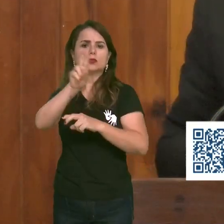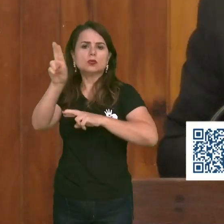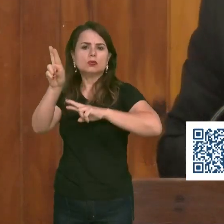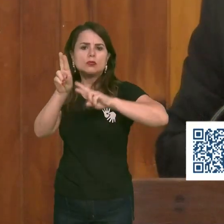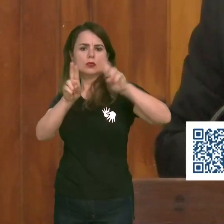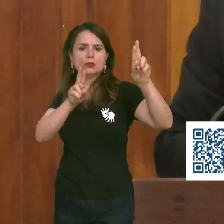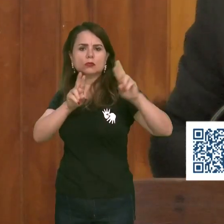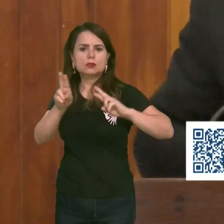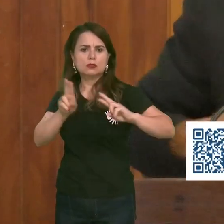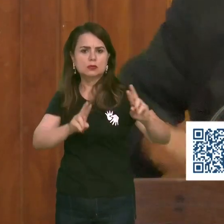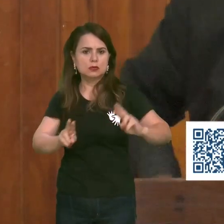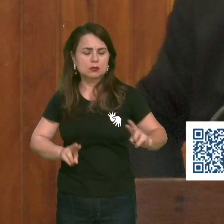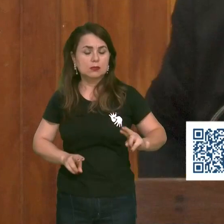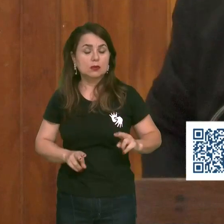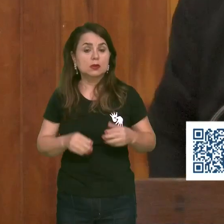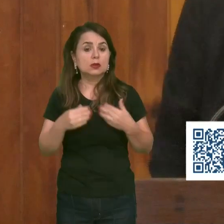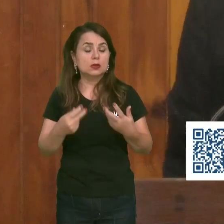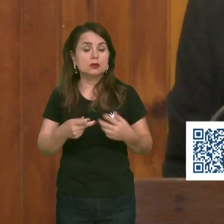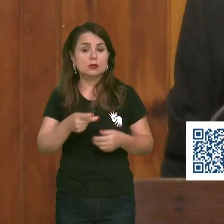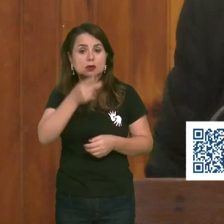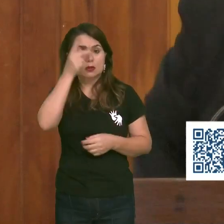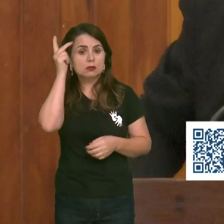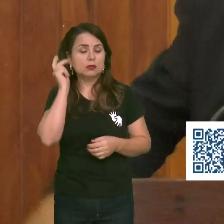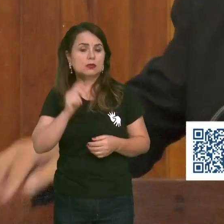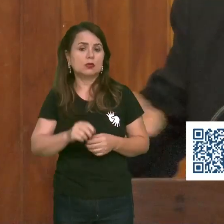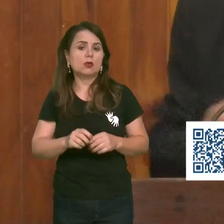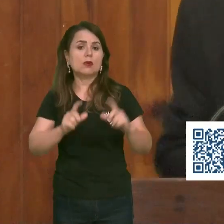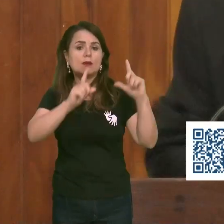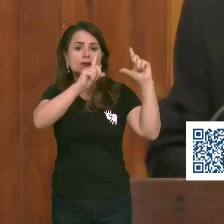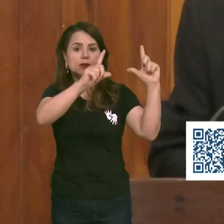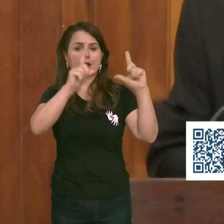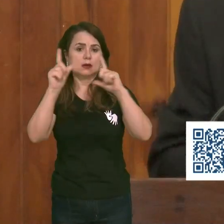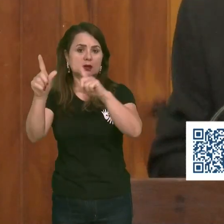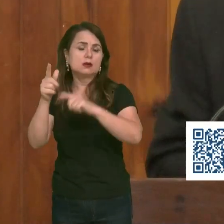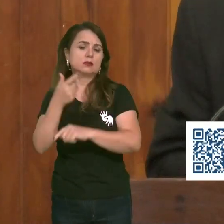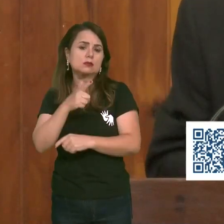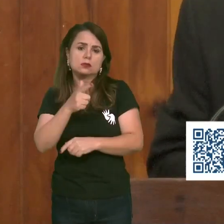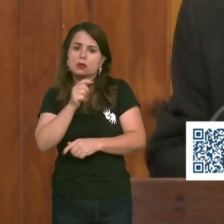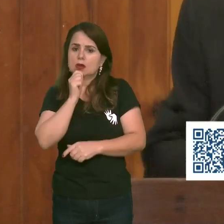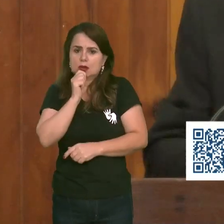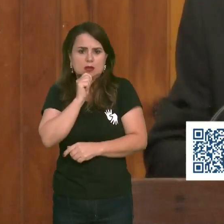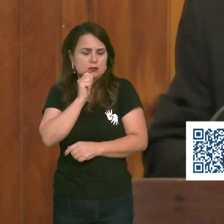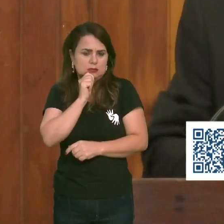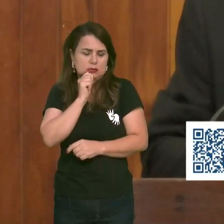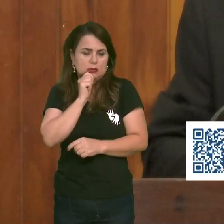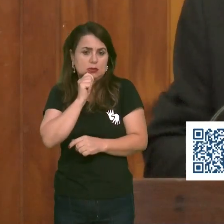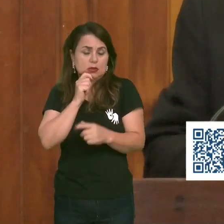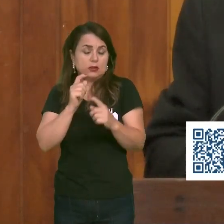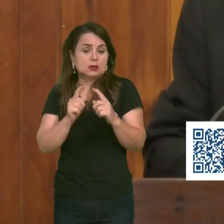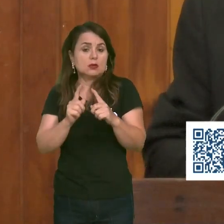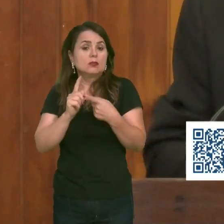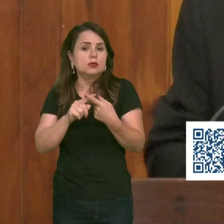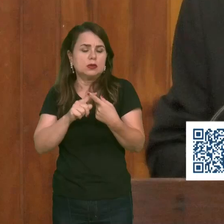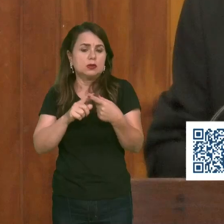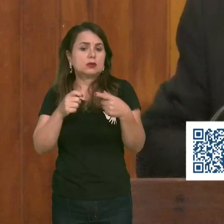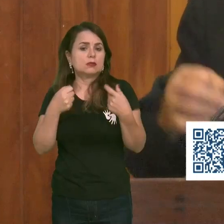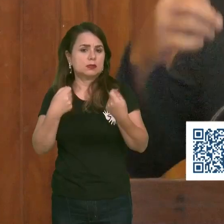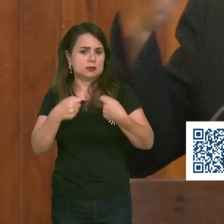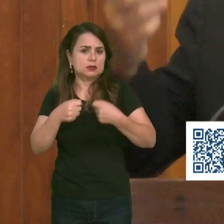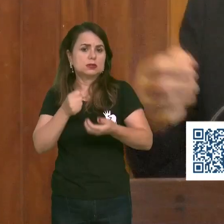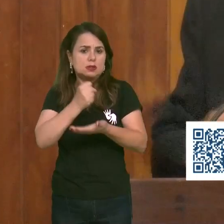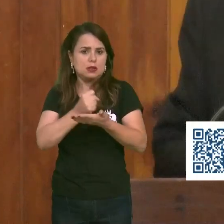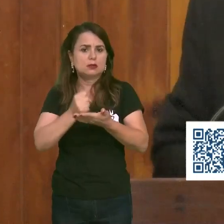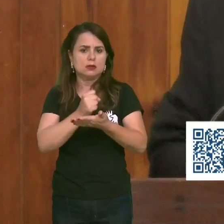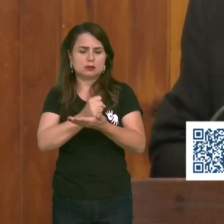trazer um prejuízo para essas proprietários propriedades dessas que não constam ainda no cadastro por conta que